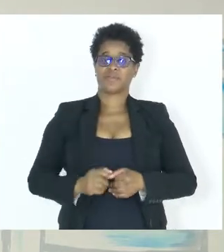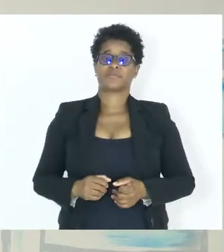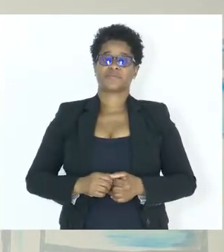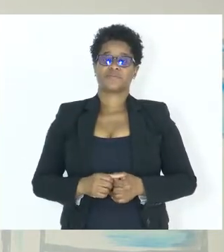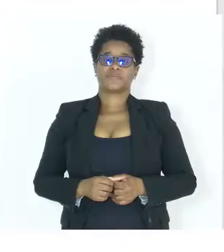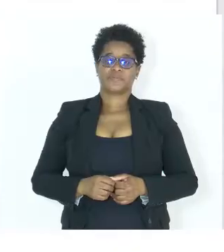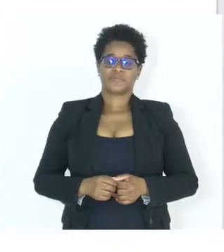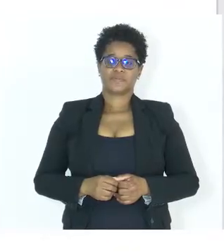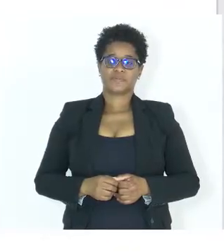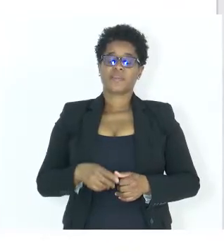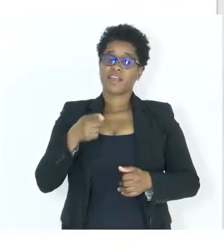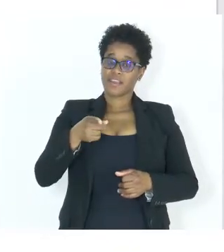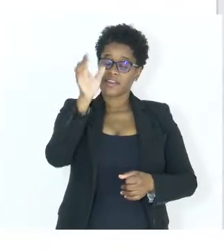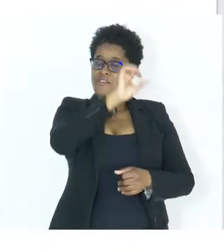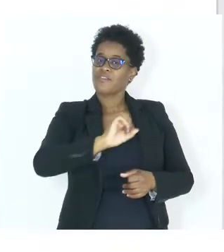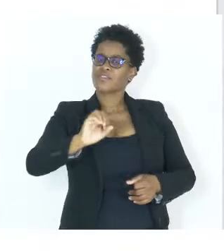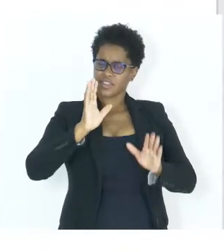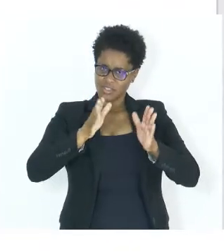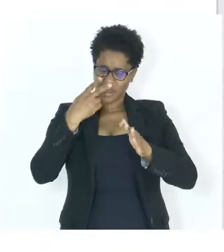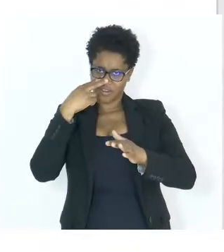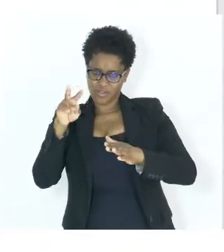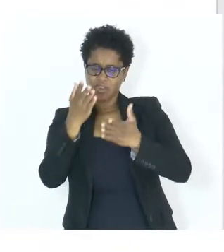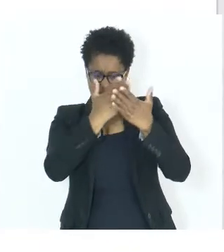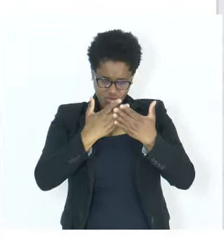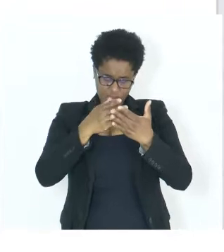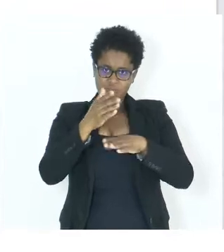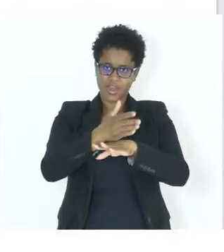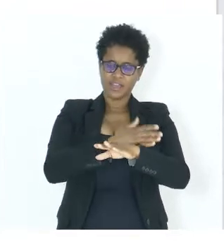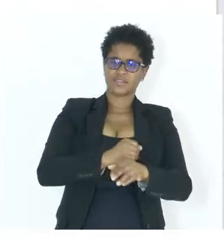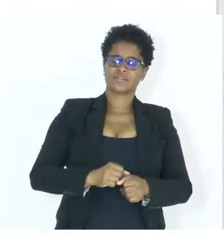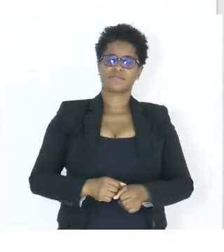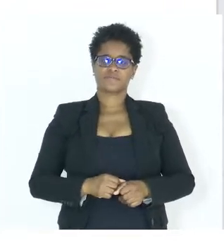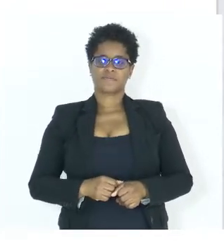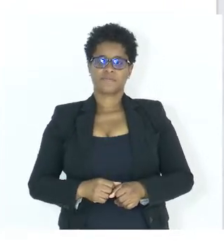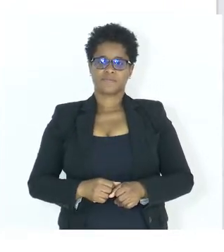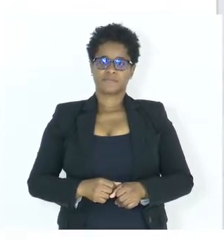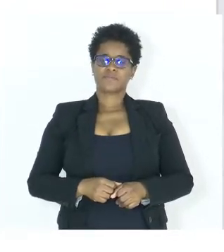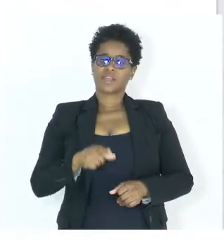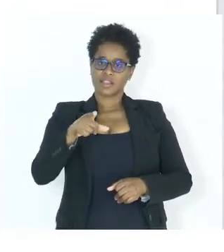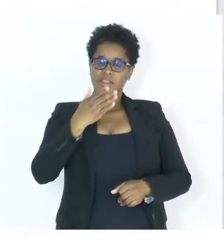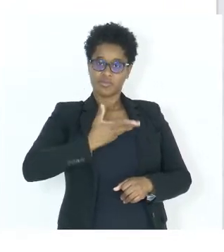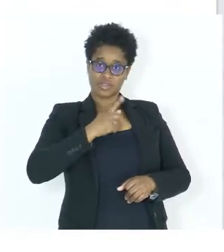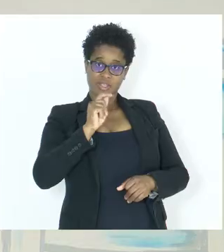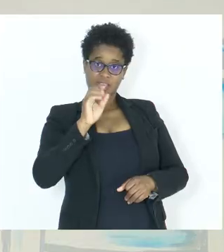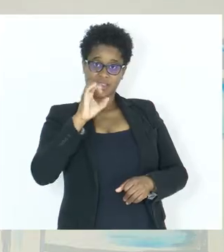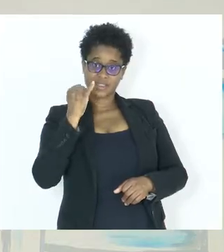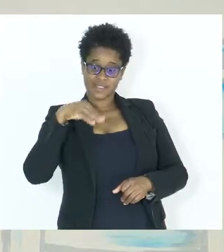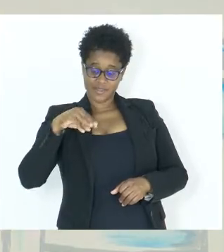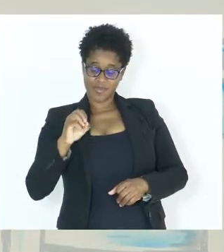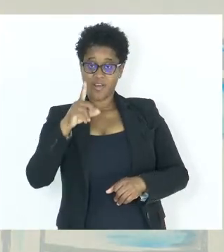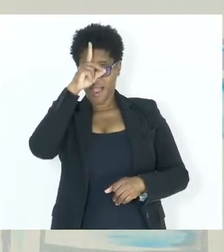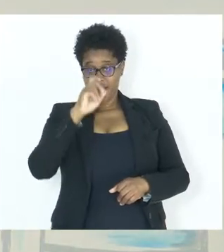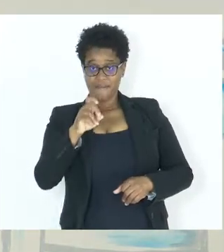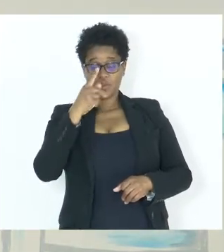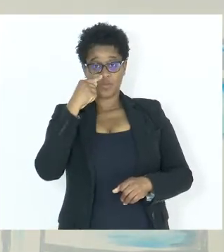50º. Aqui vocês já tinham estudado como é que se lê? Temos 10º, não é? Lembra-se